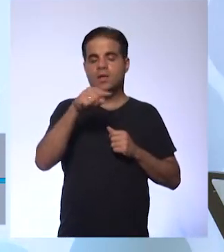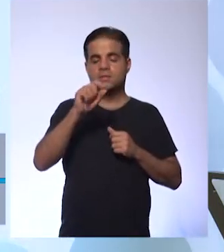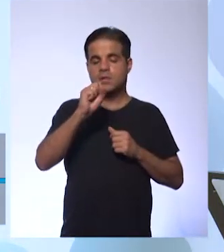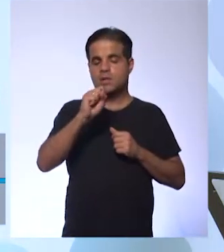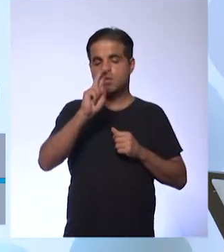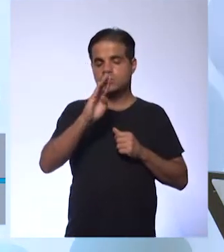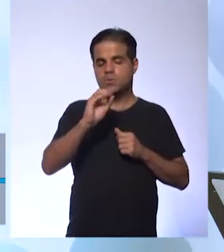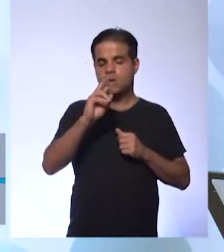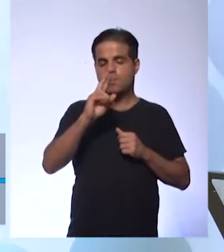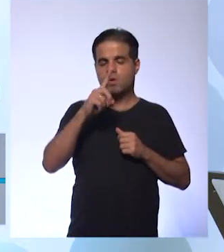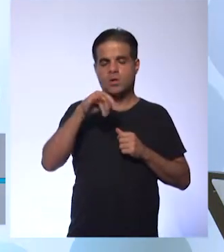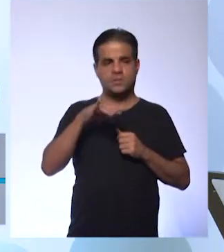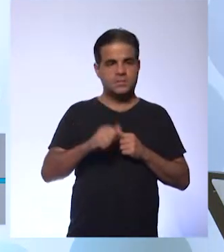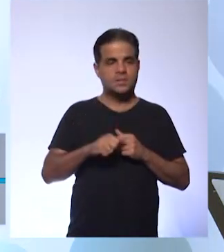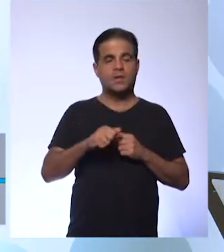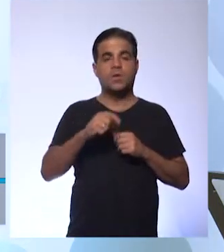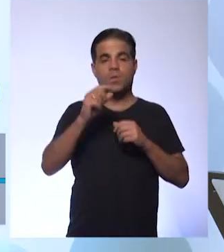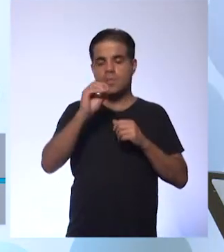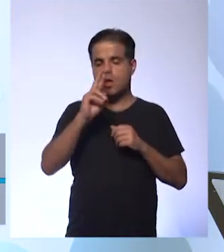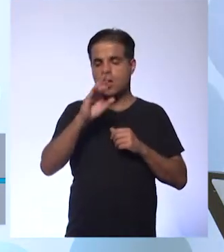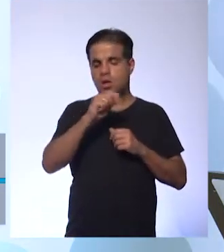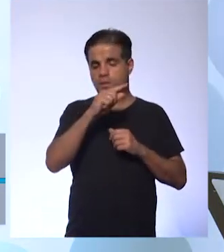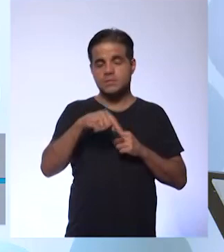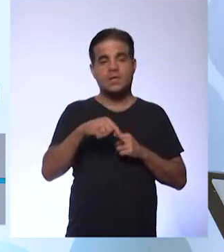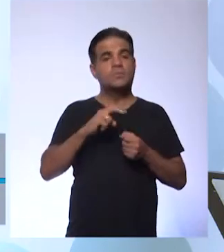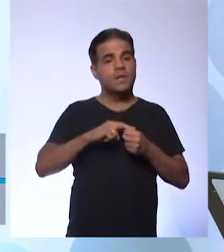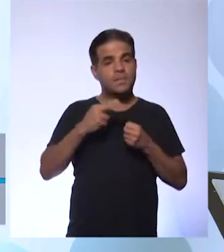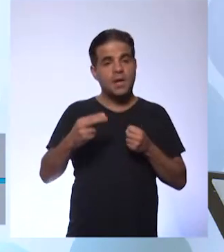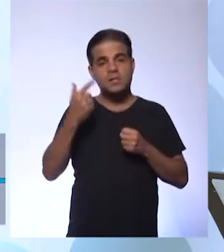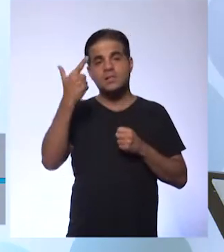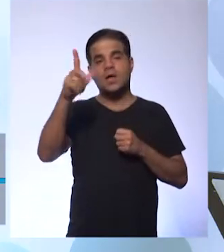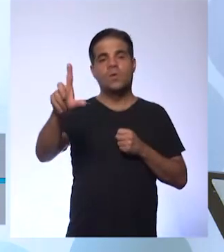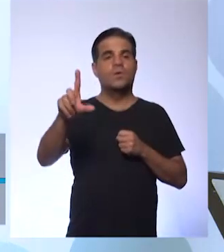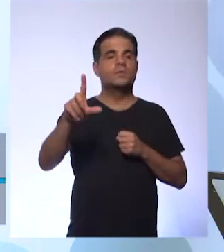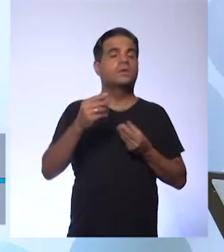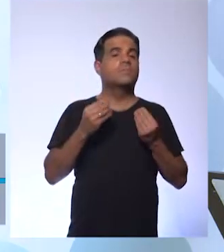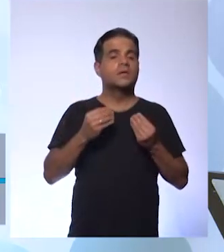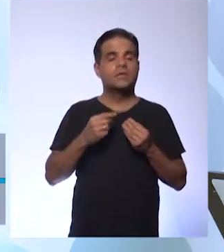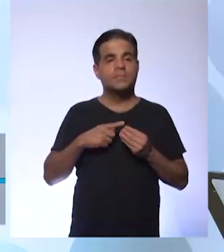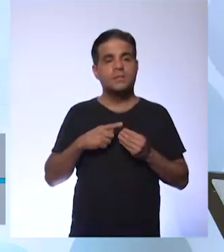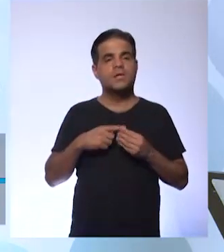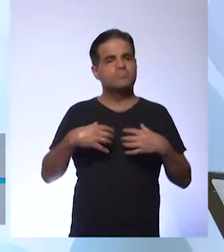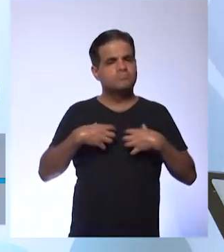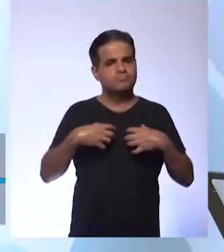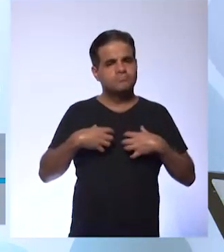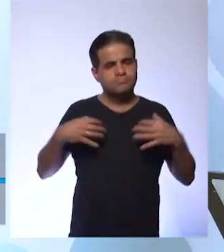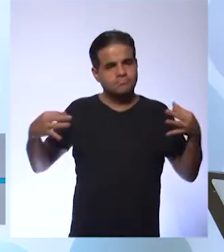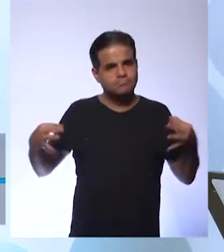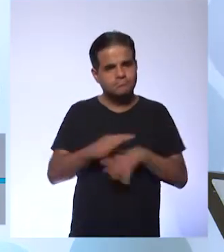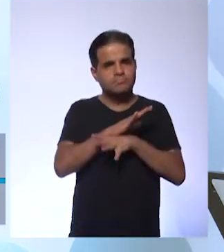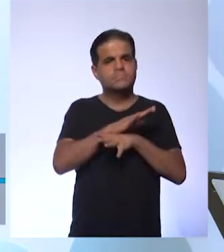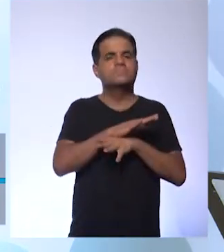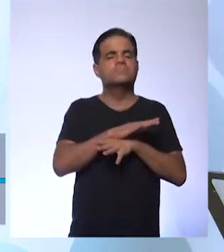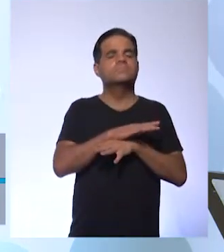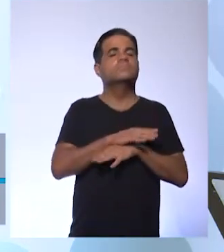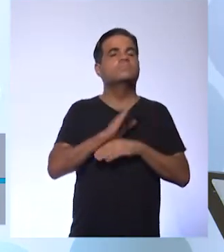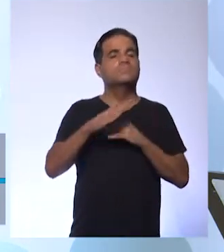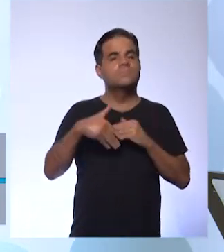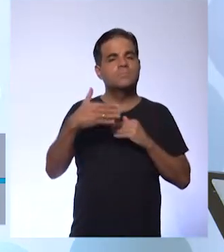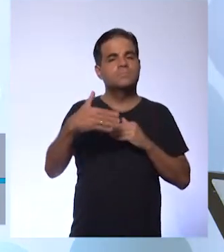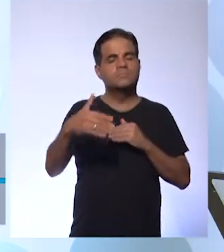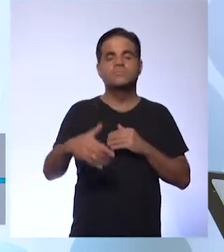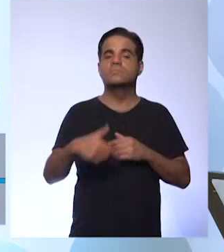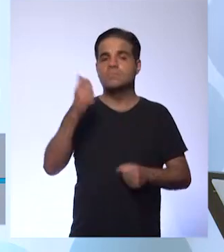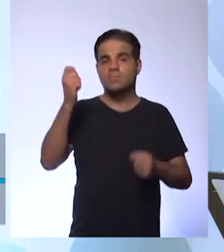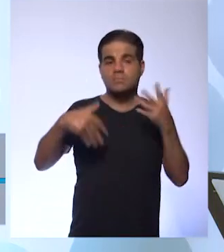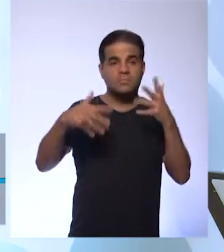subordinada, é porque uma oração ela depende da outra para ter ali o sentido completo. E aí a gente diz